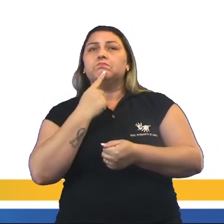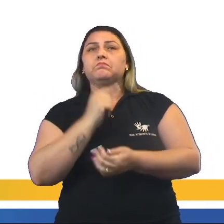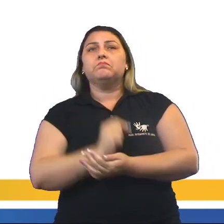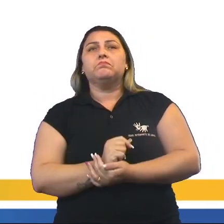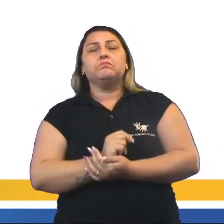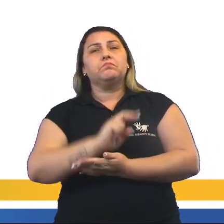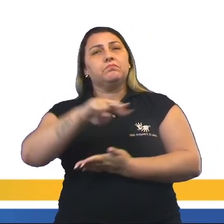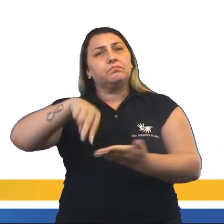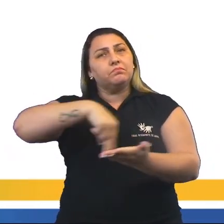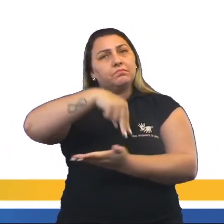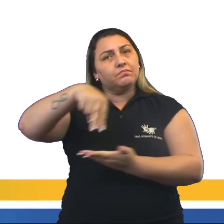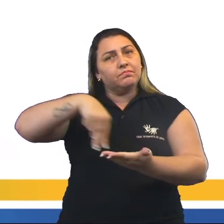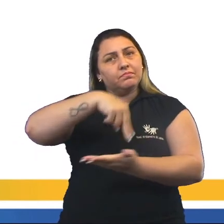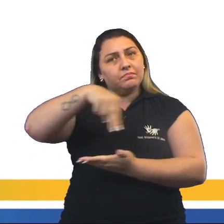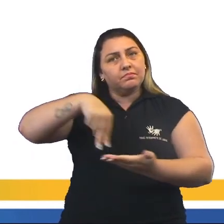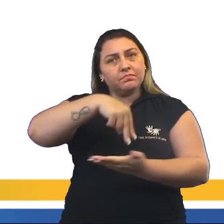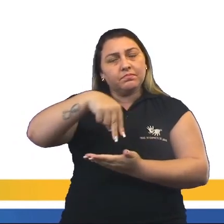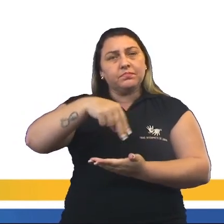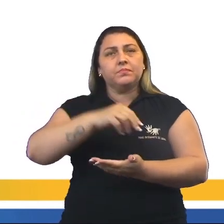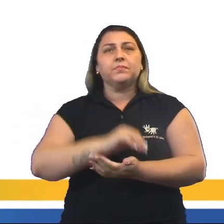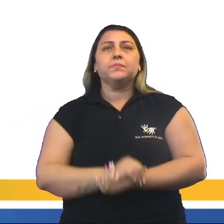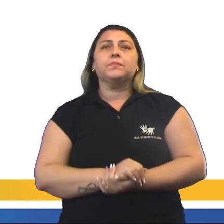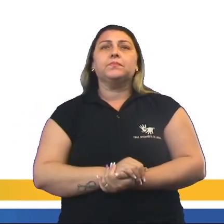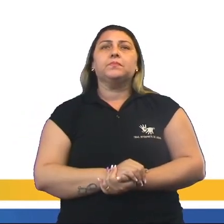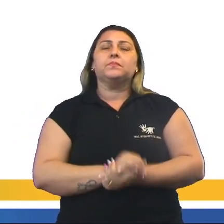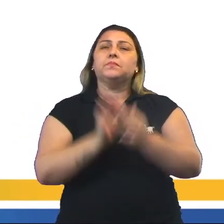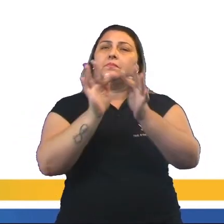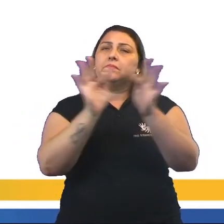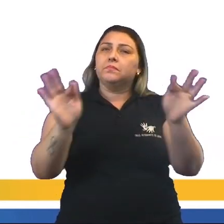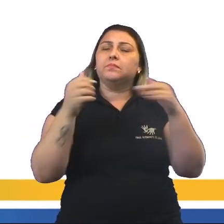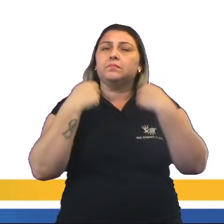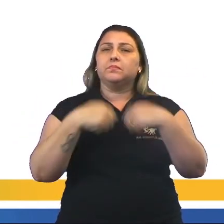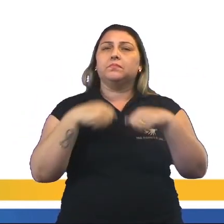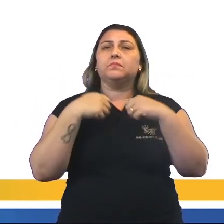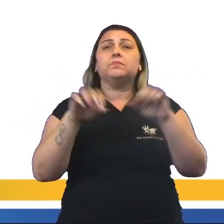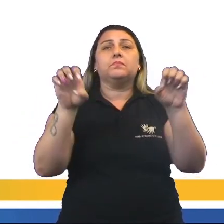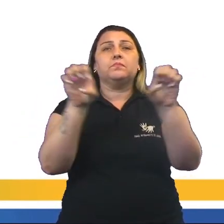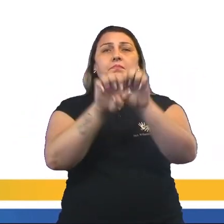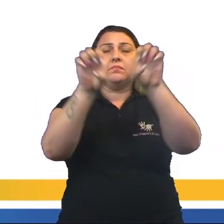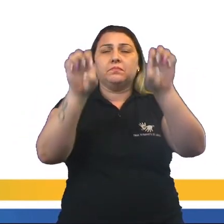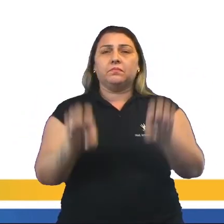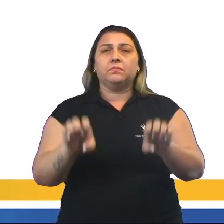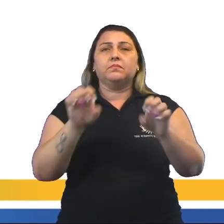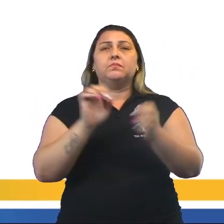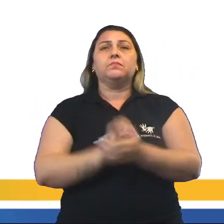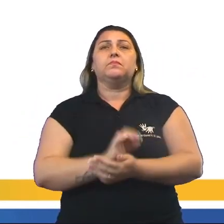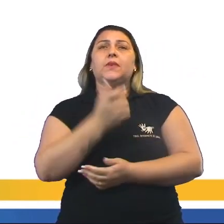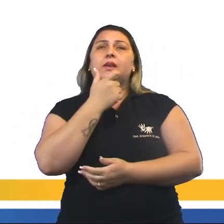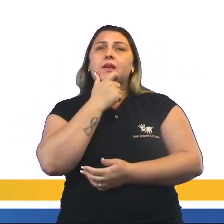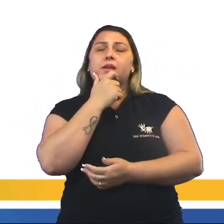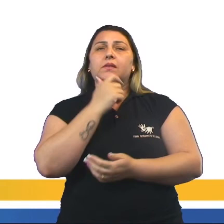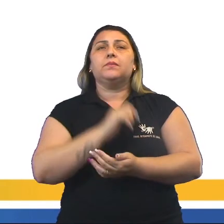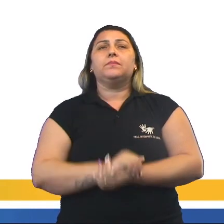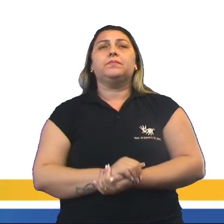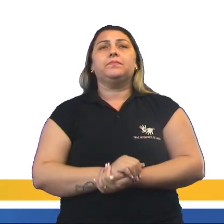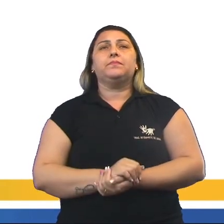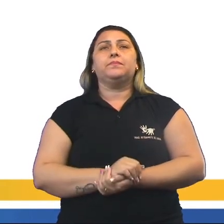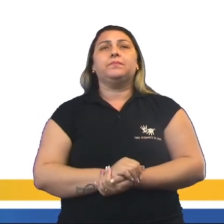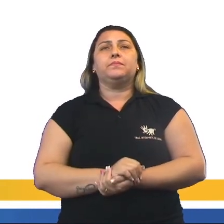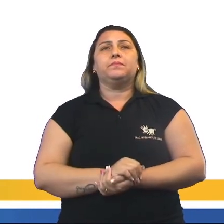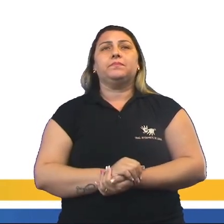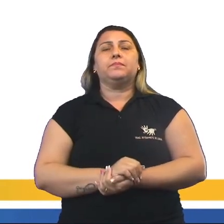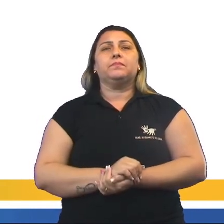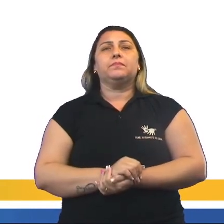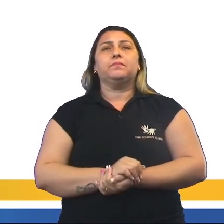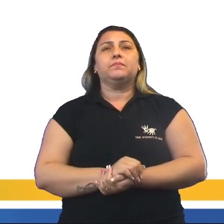que eles estão dançando. E é essa frase que você precisa estruturar aí em inglês, ok? Eles estão